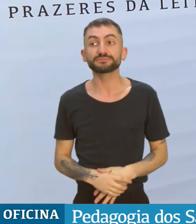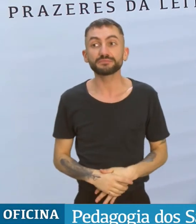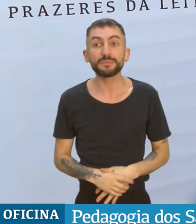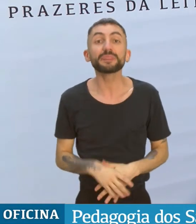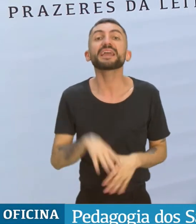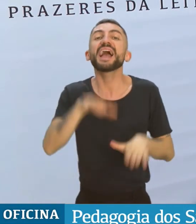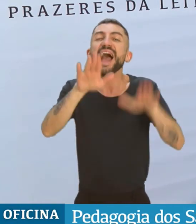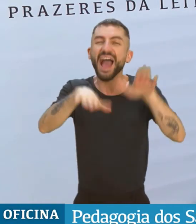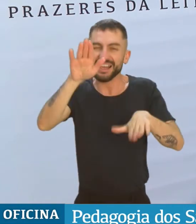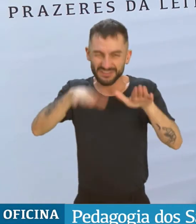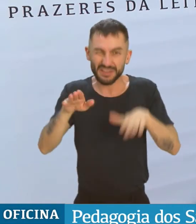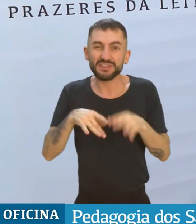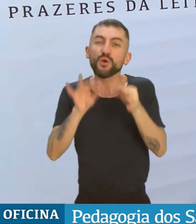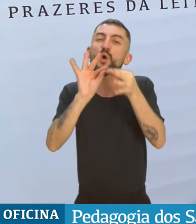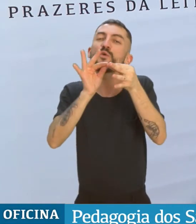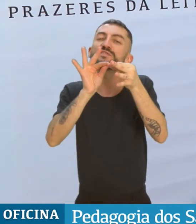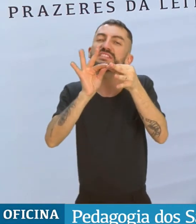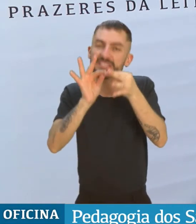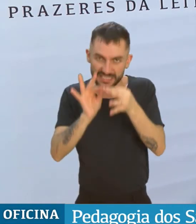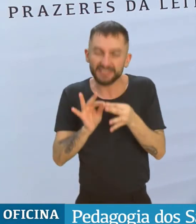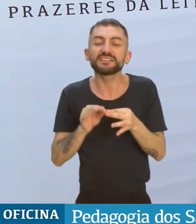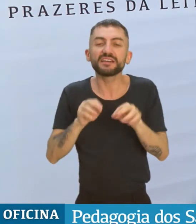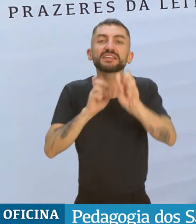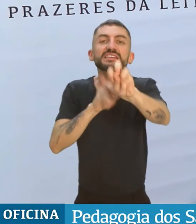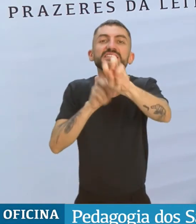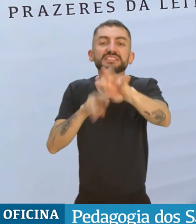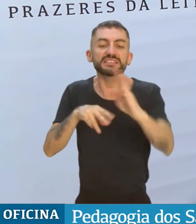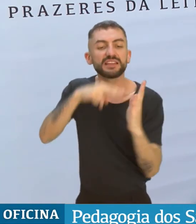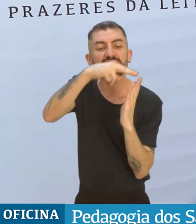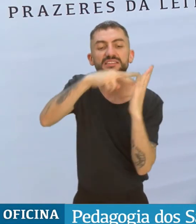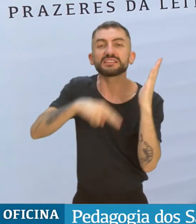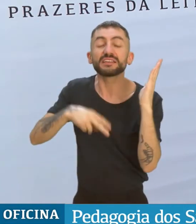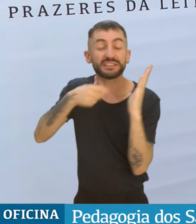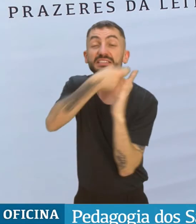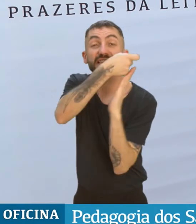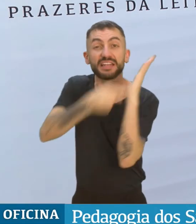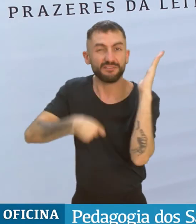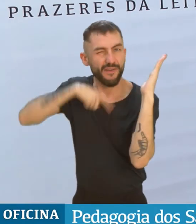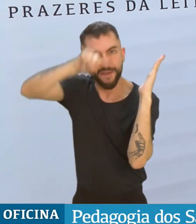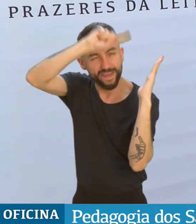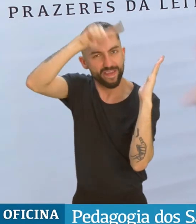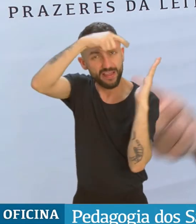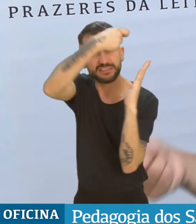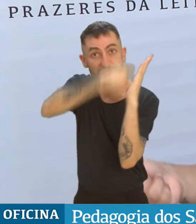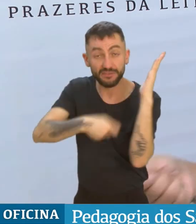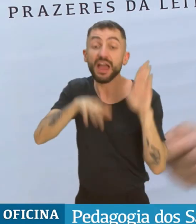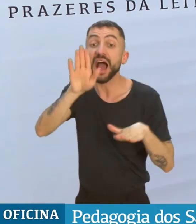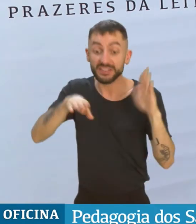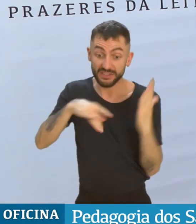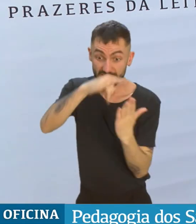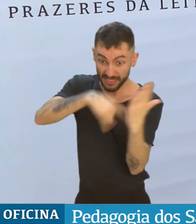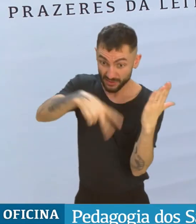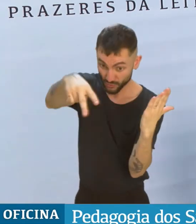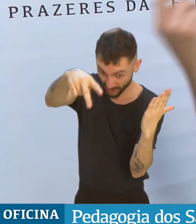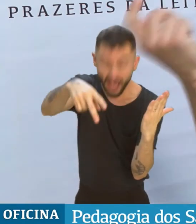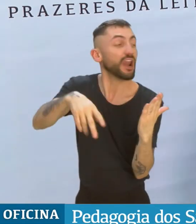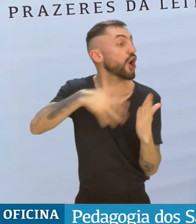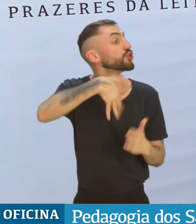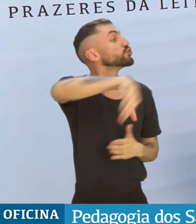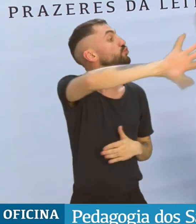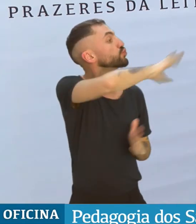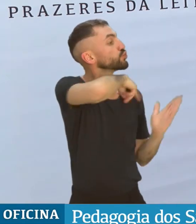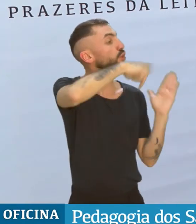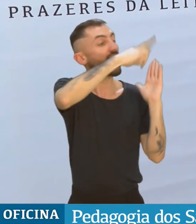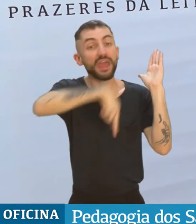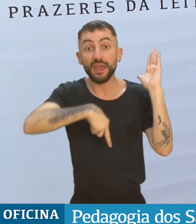Quando eu faço oficina de escrita criativa, e aí tem um momento da oficina que a gente pega o texto da pessoa e joga na roda. E aí as pessoas